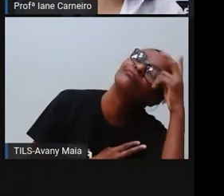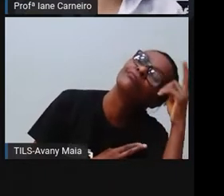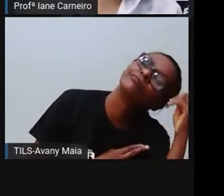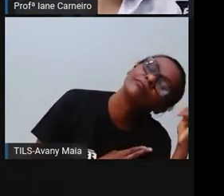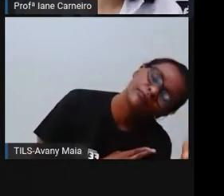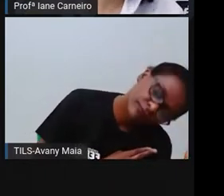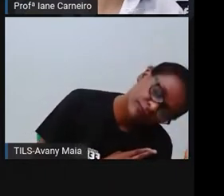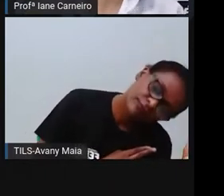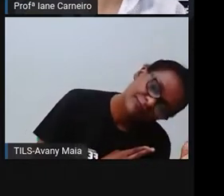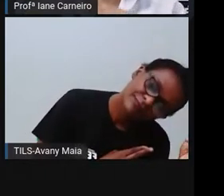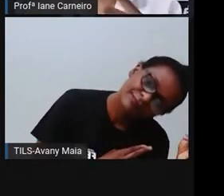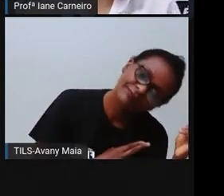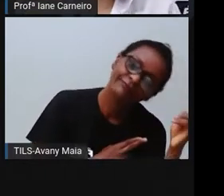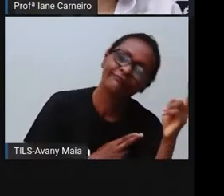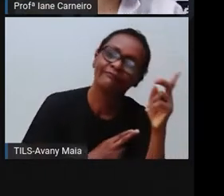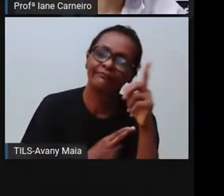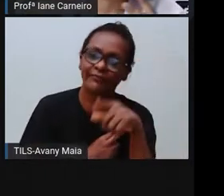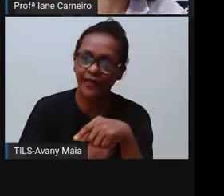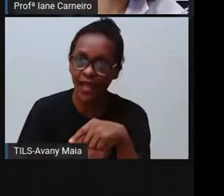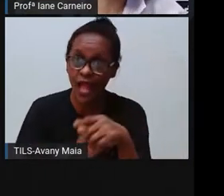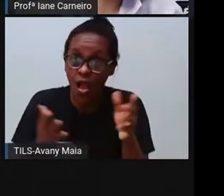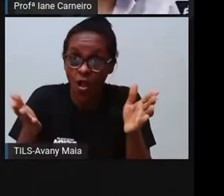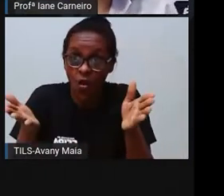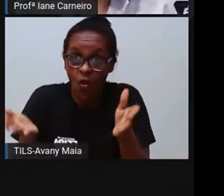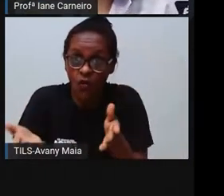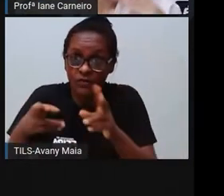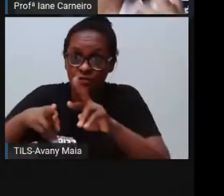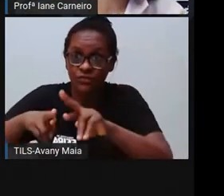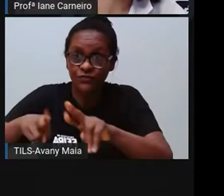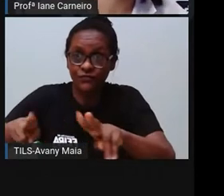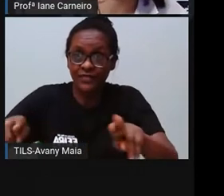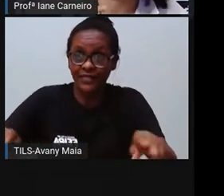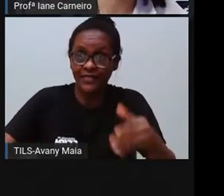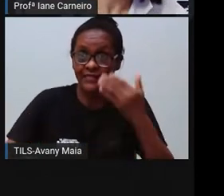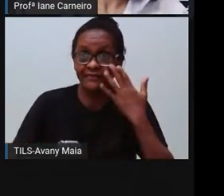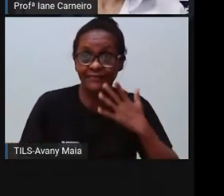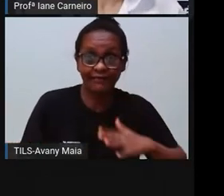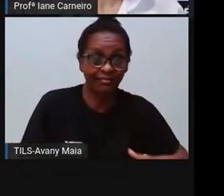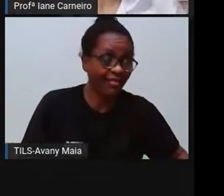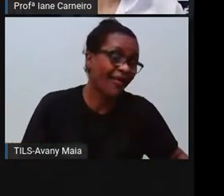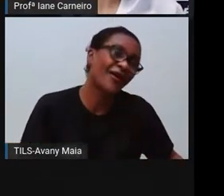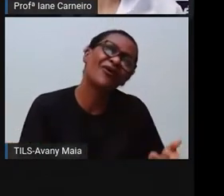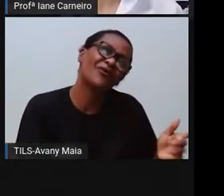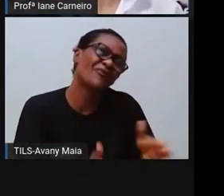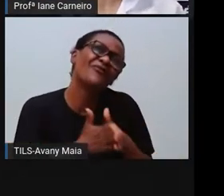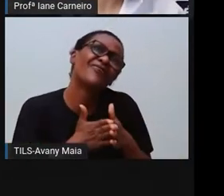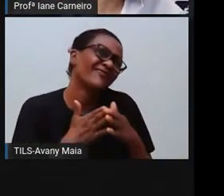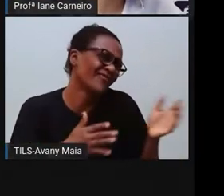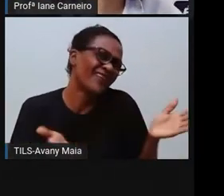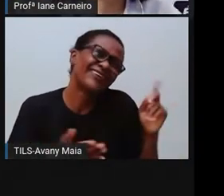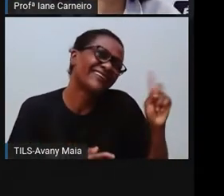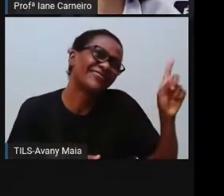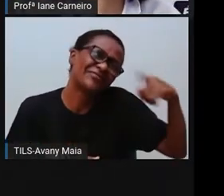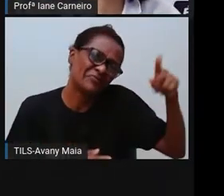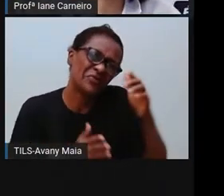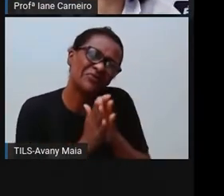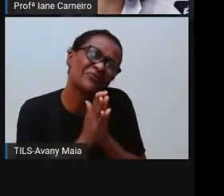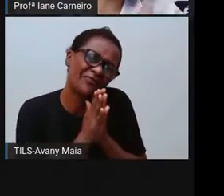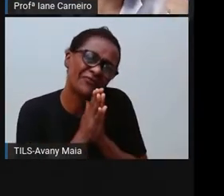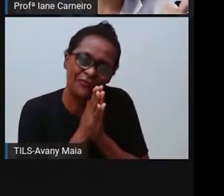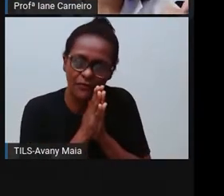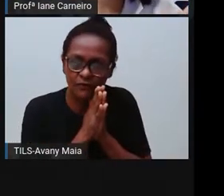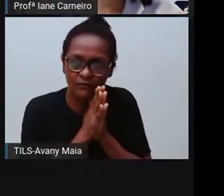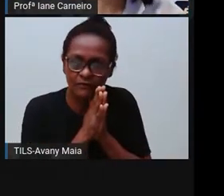né? Hoje em dia a gente faz, negocia com a mamãe, negocia com o papai, né? Mas a gente precisa ter esse cuidado com o